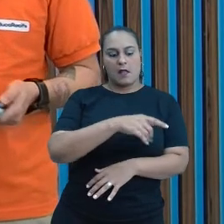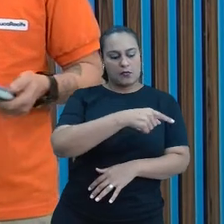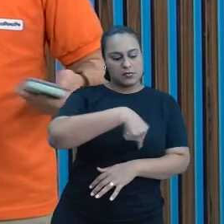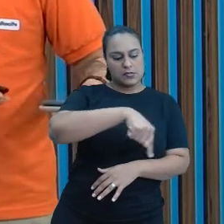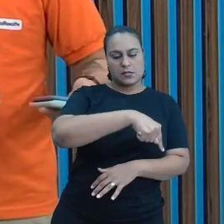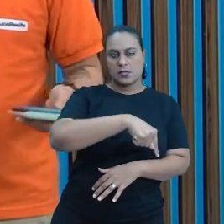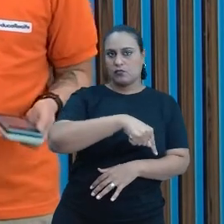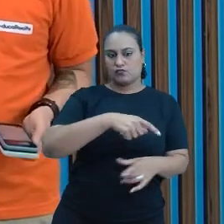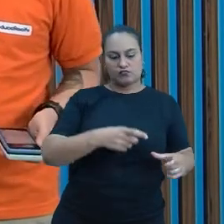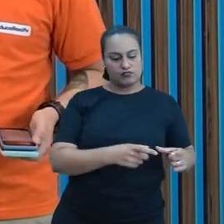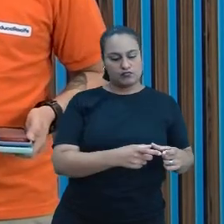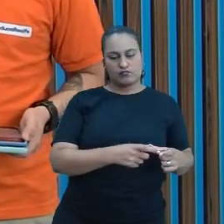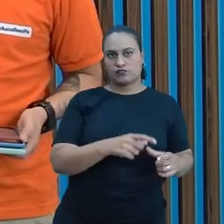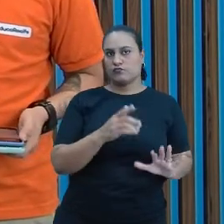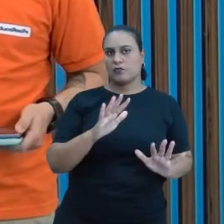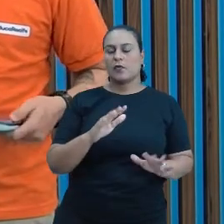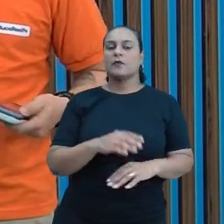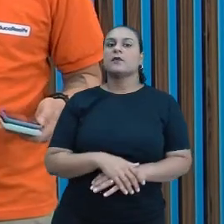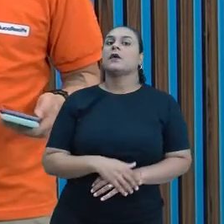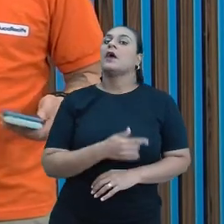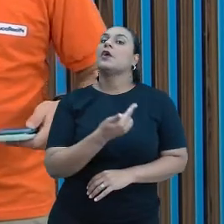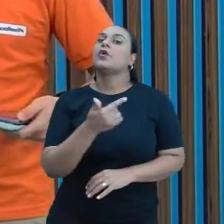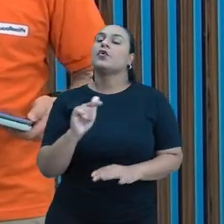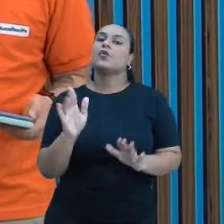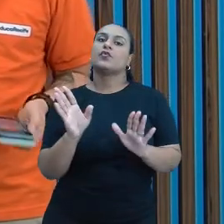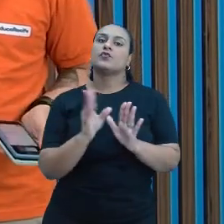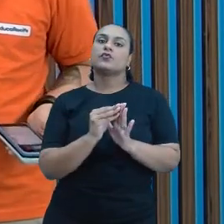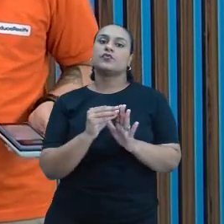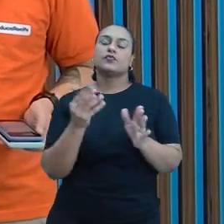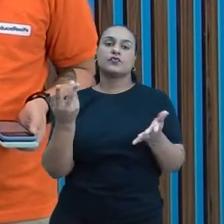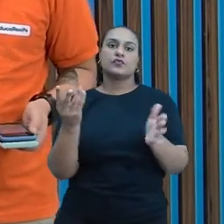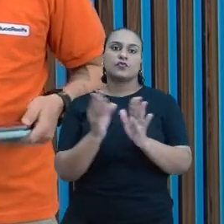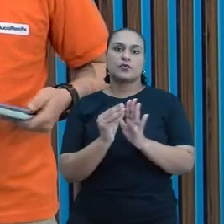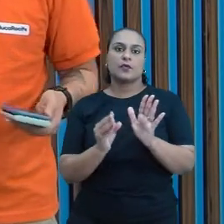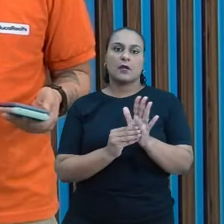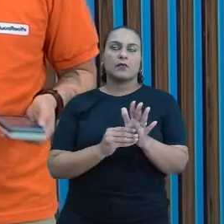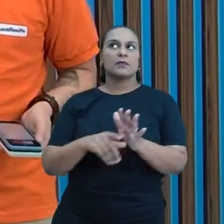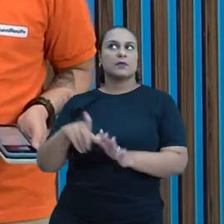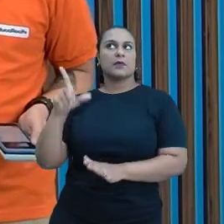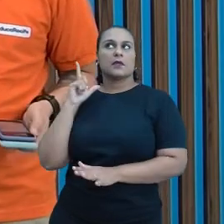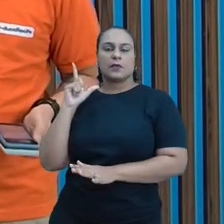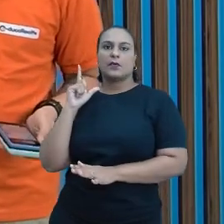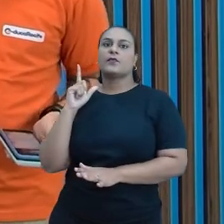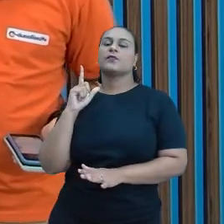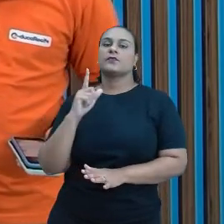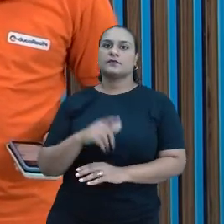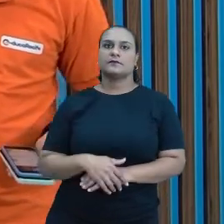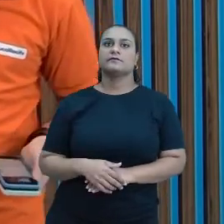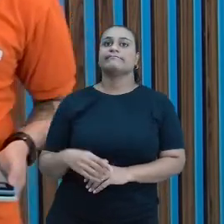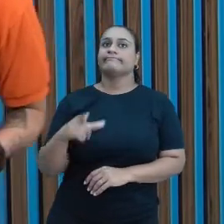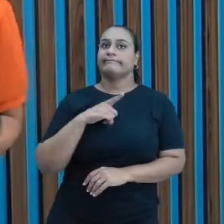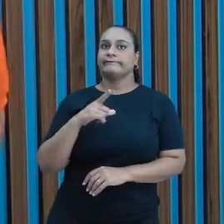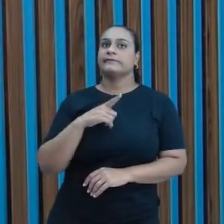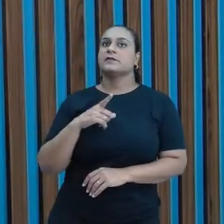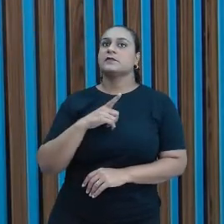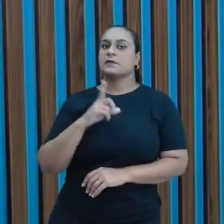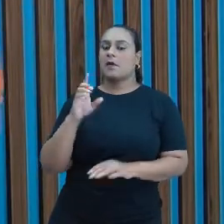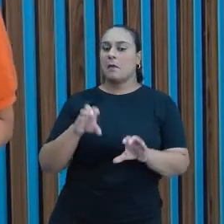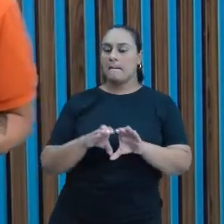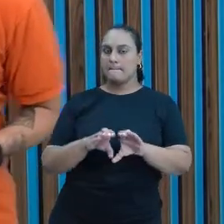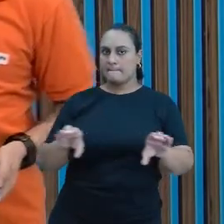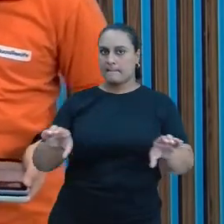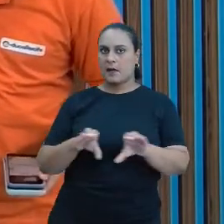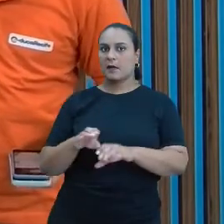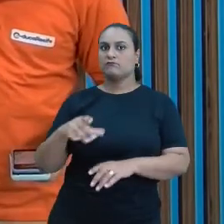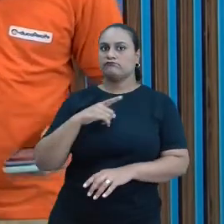certo? Mas em outros temas, tanto anteriores quanto em turmas anteriores, séries anteriores, você tem essa padronização